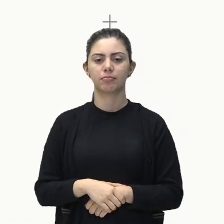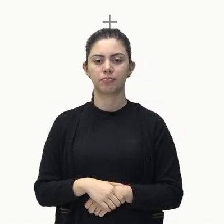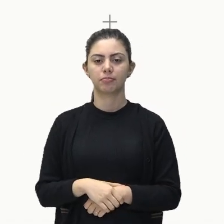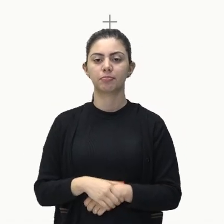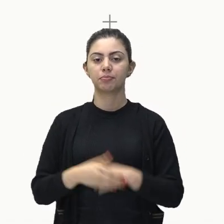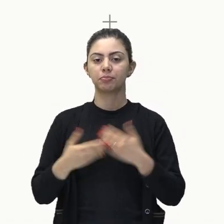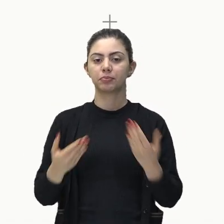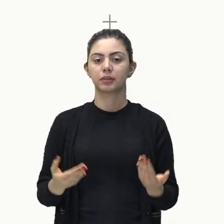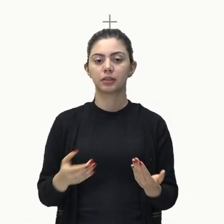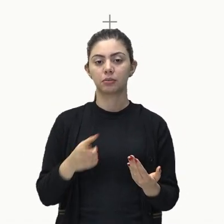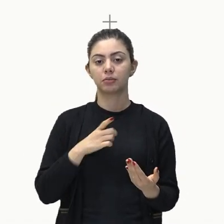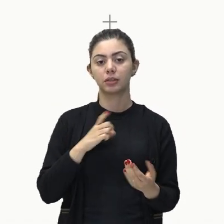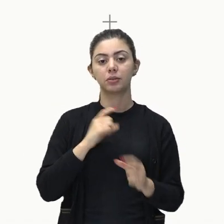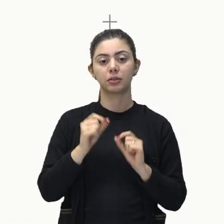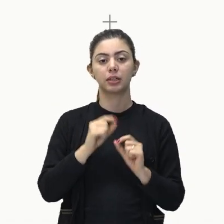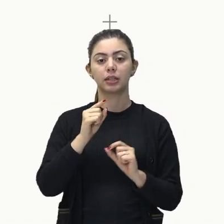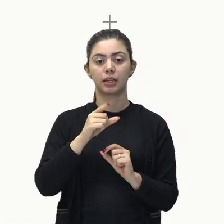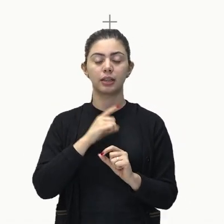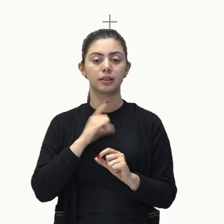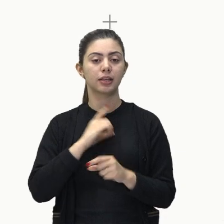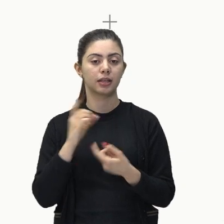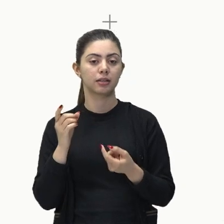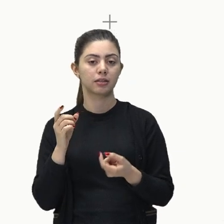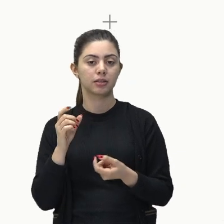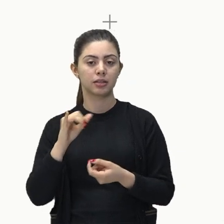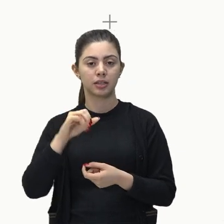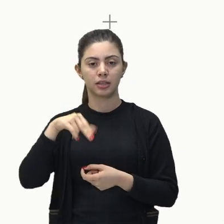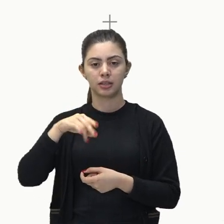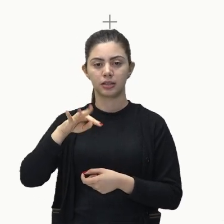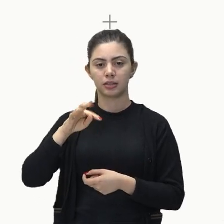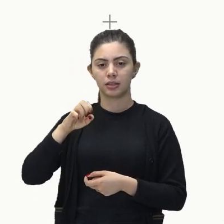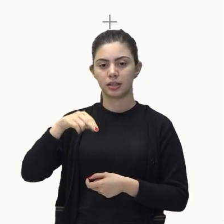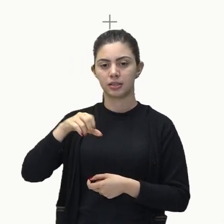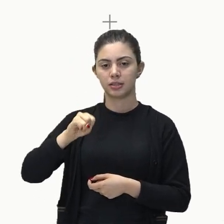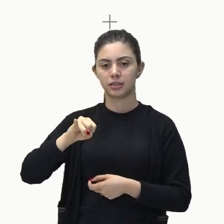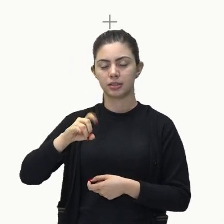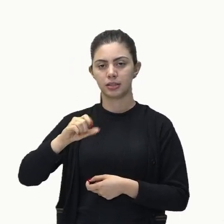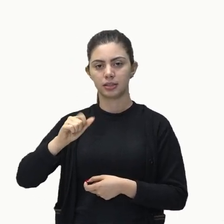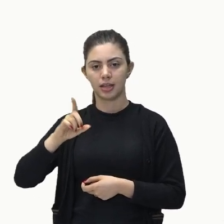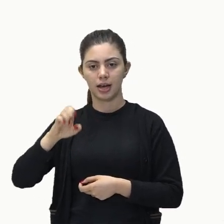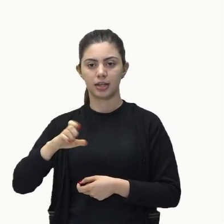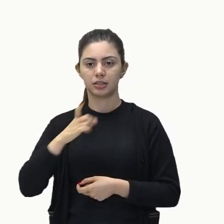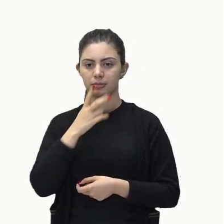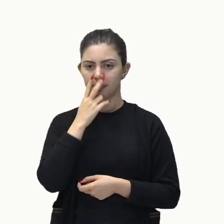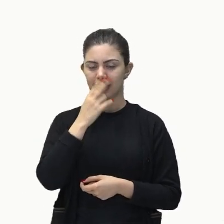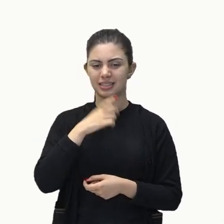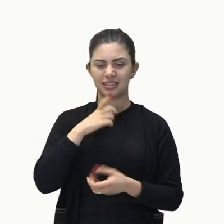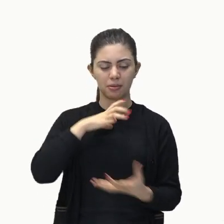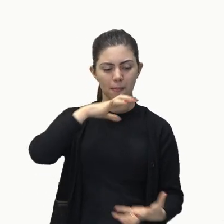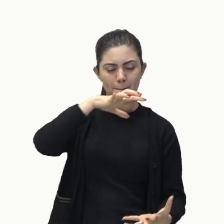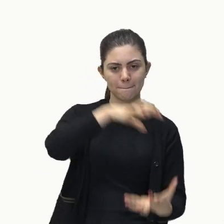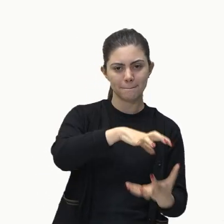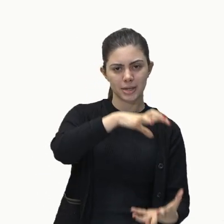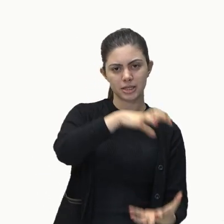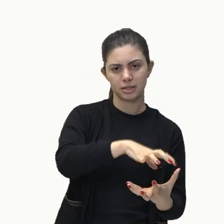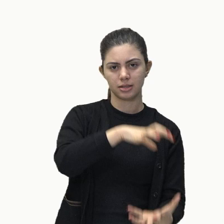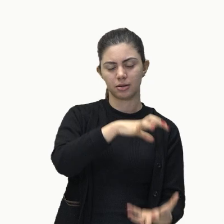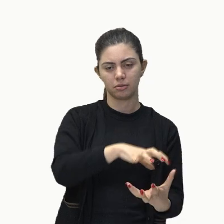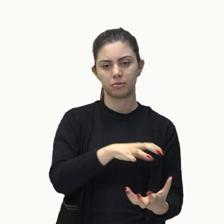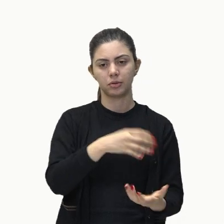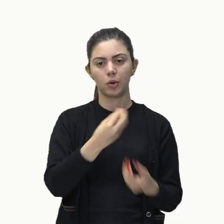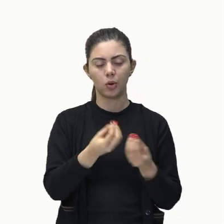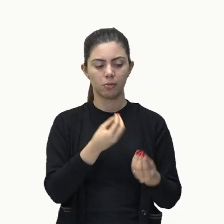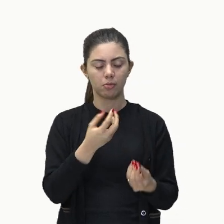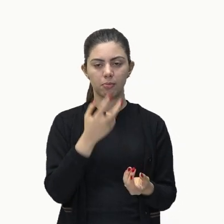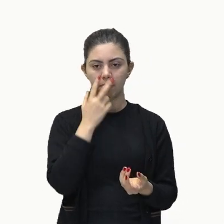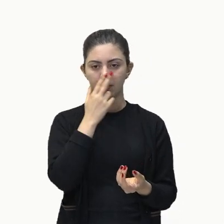Cuja intensidade é igual ao peso do fluido deslocado. Essa força a gente chama de empuxo, ela está aqui, ó. Ela empurra o corpo para